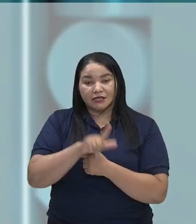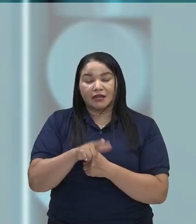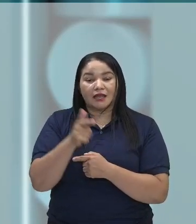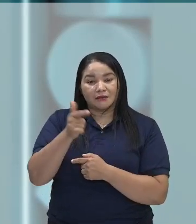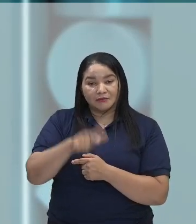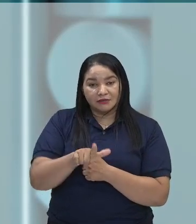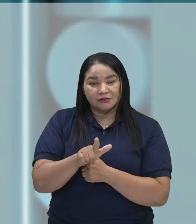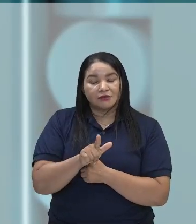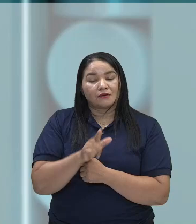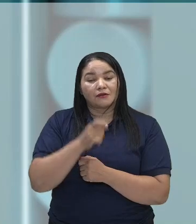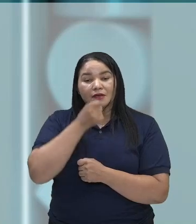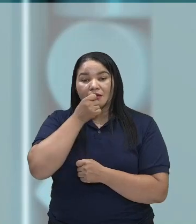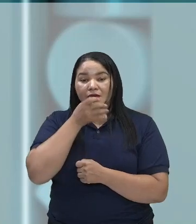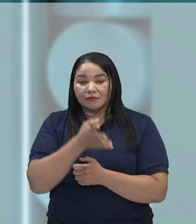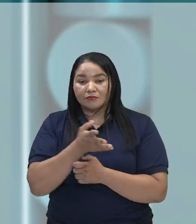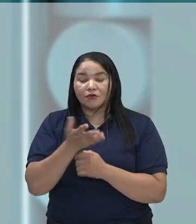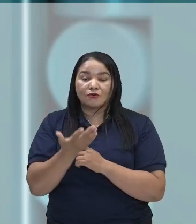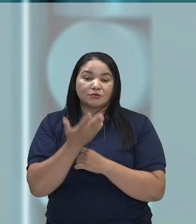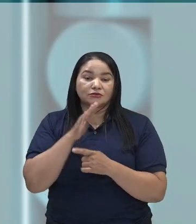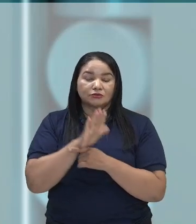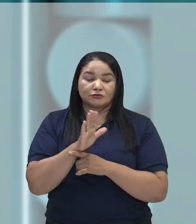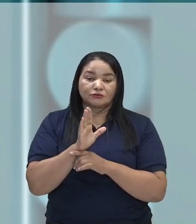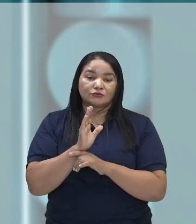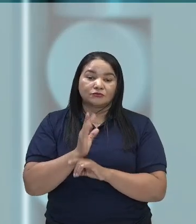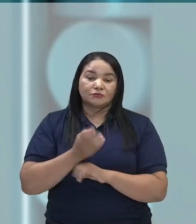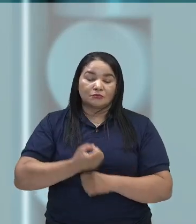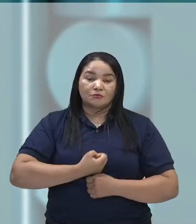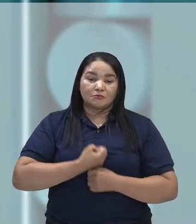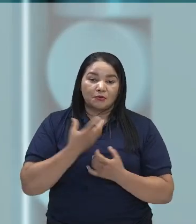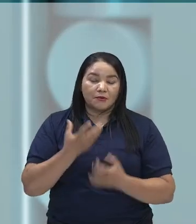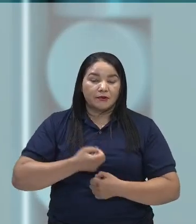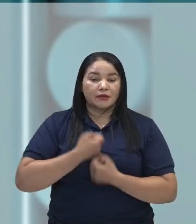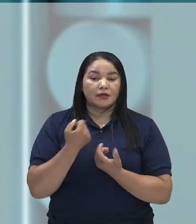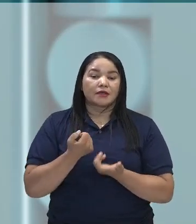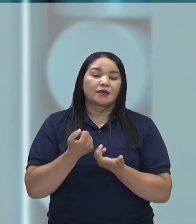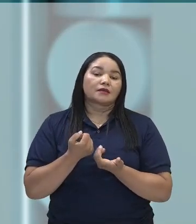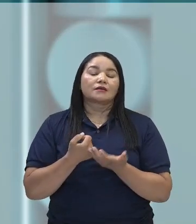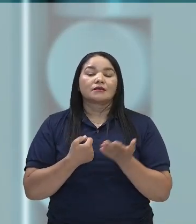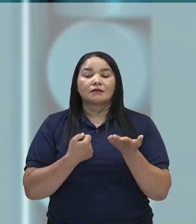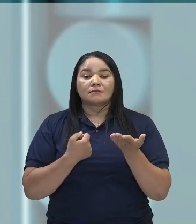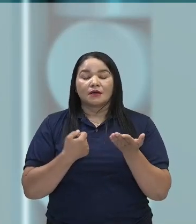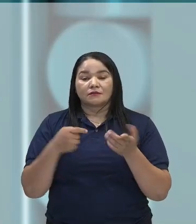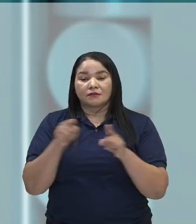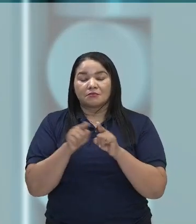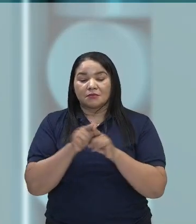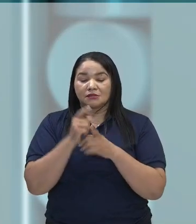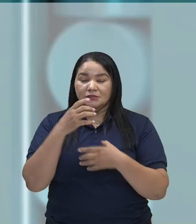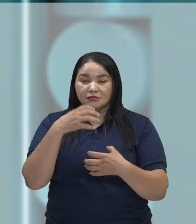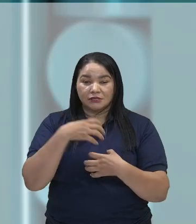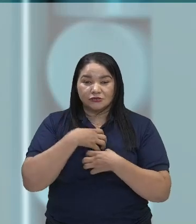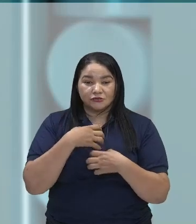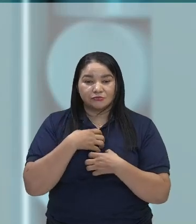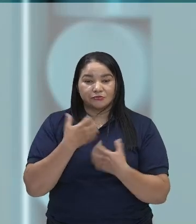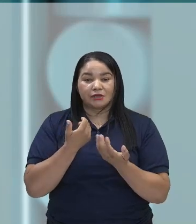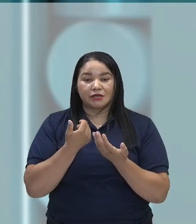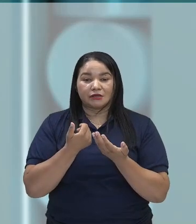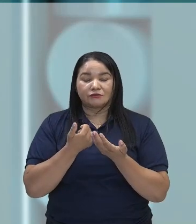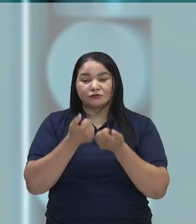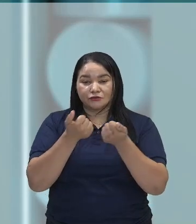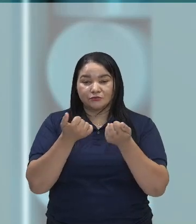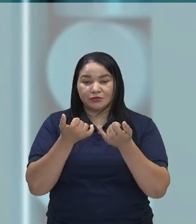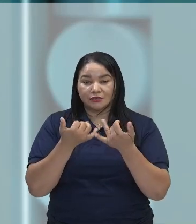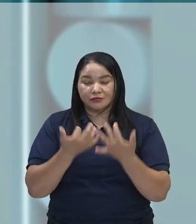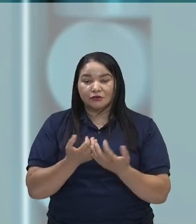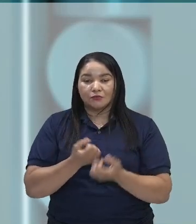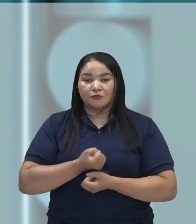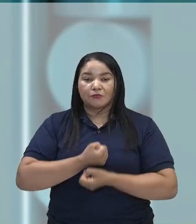é intencional para dar mais ênfase naquela palavra, naquele sentimento, naquela expressão que o poeta